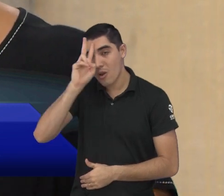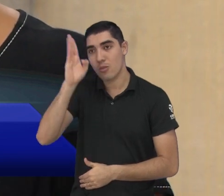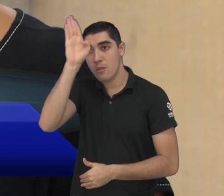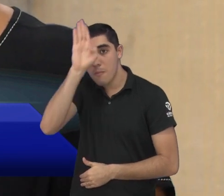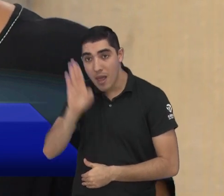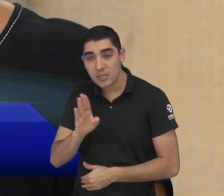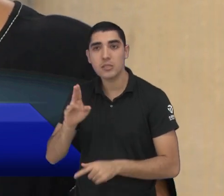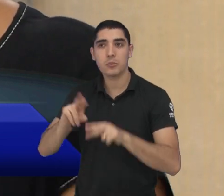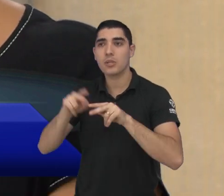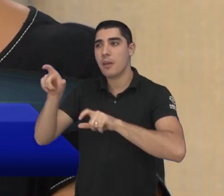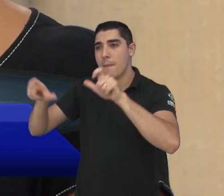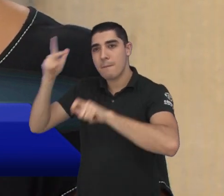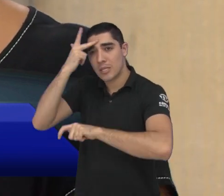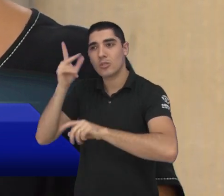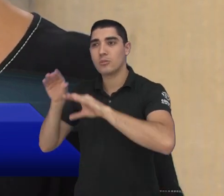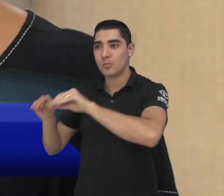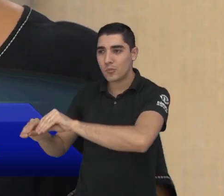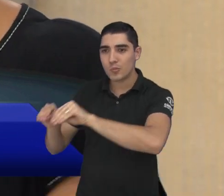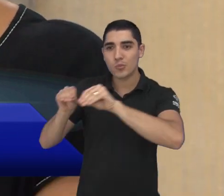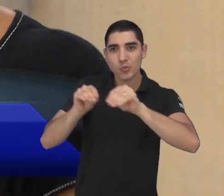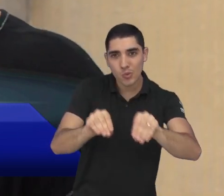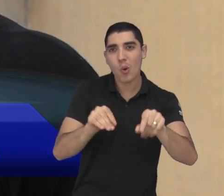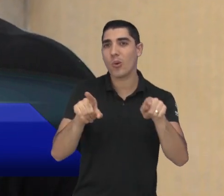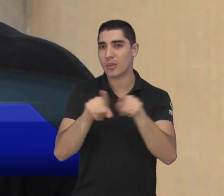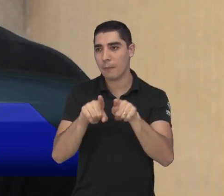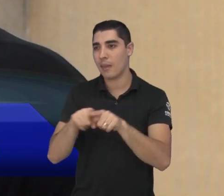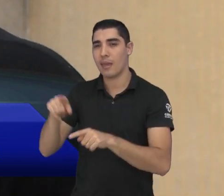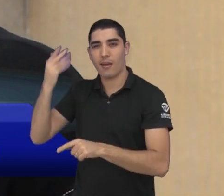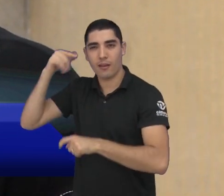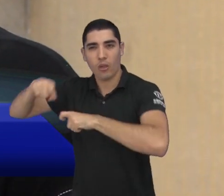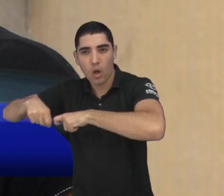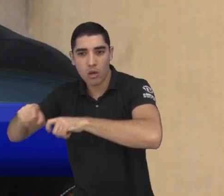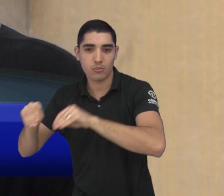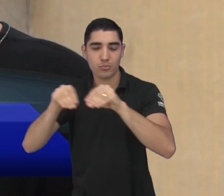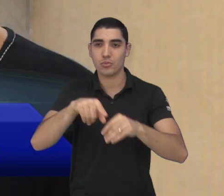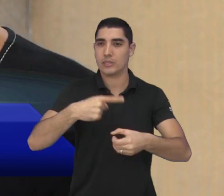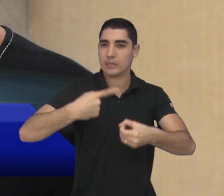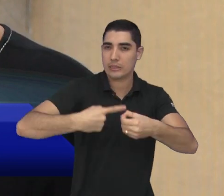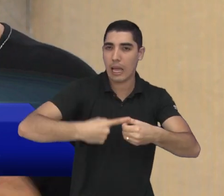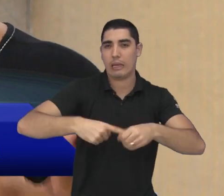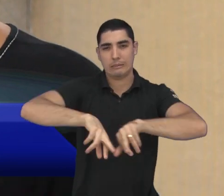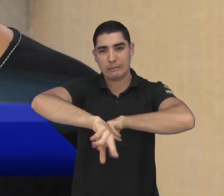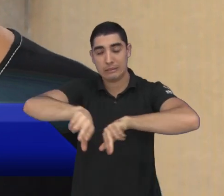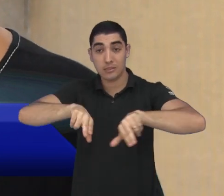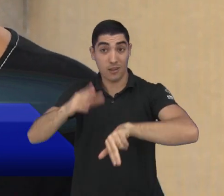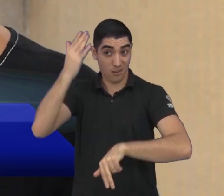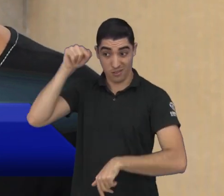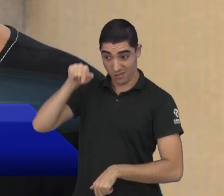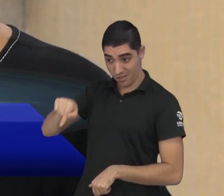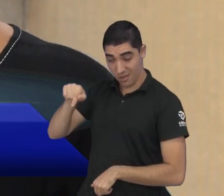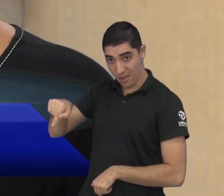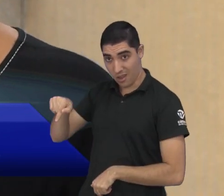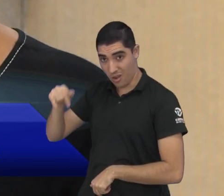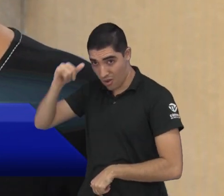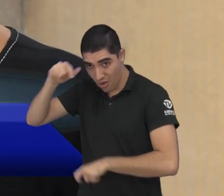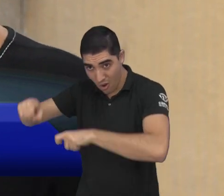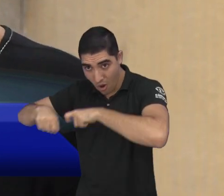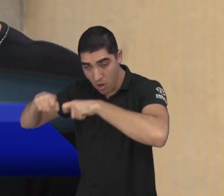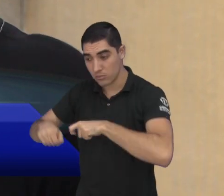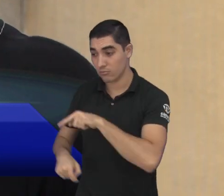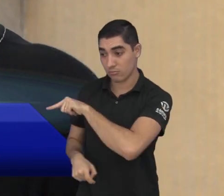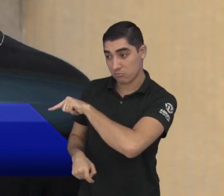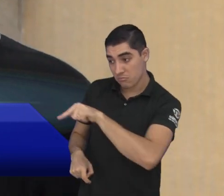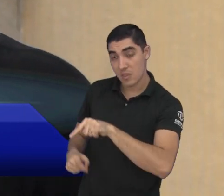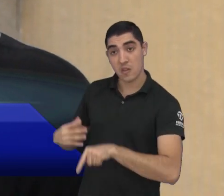dos processos de urbanização, as famílias também vão se modificar. Então, se antes, no meio rural, os filhos